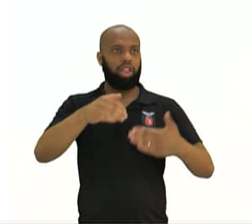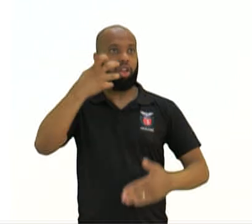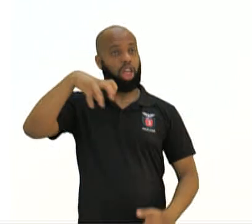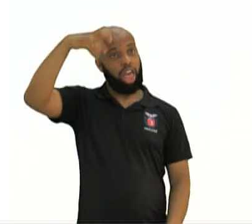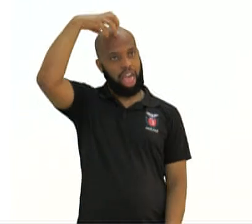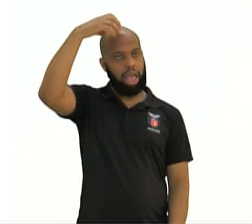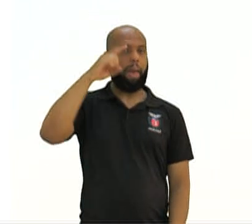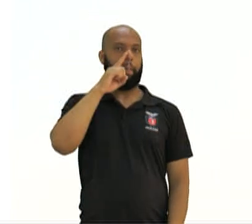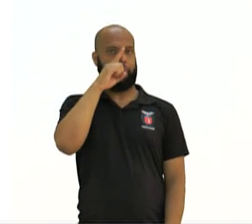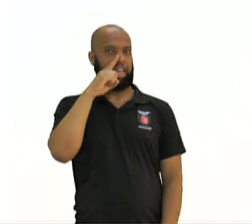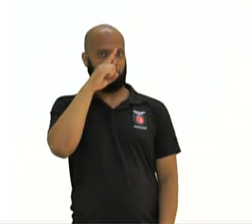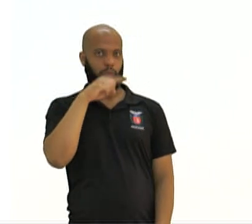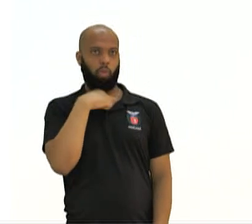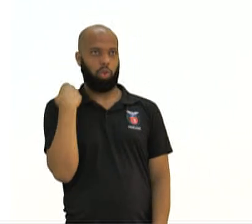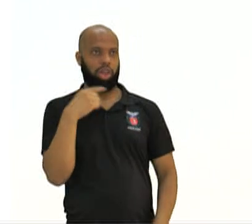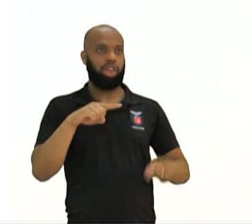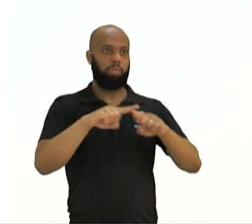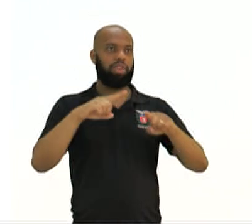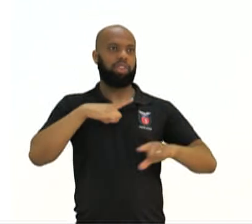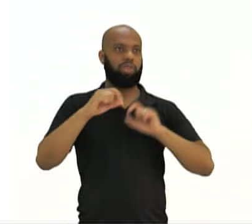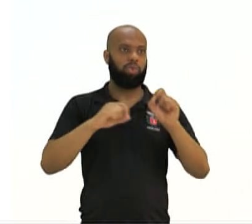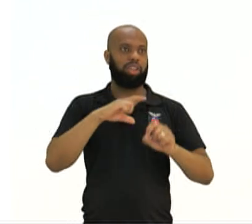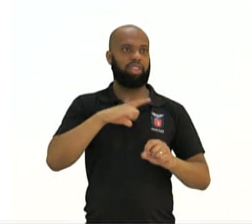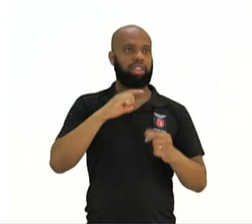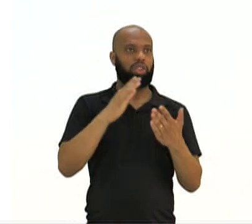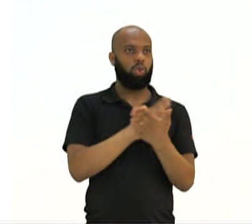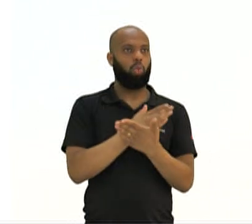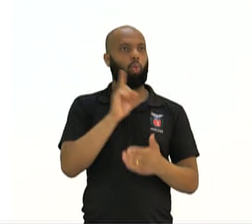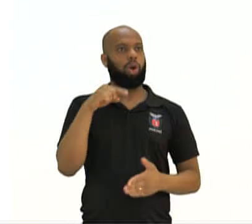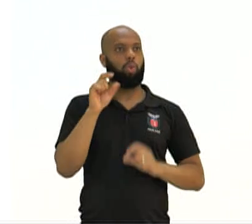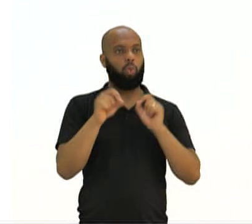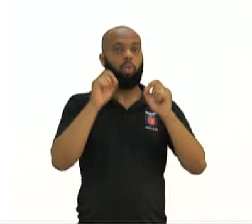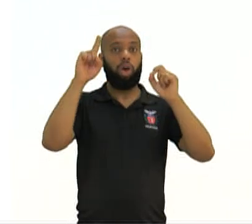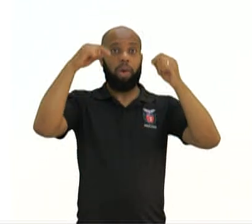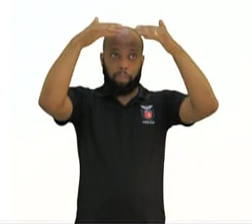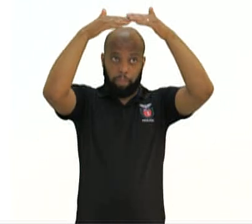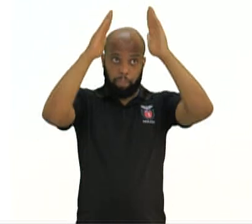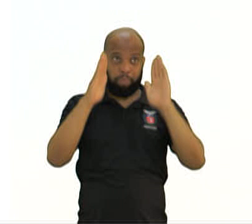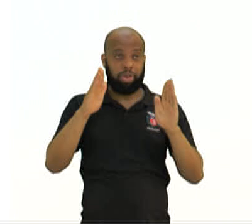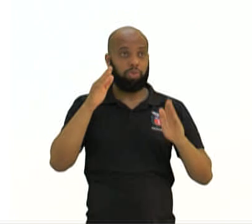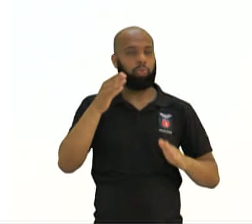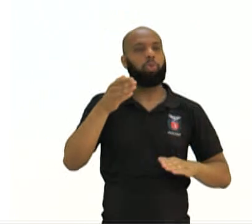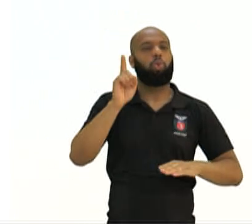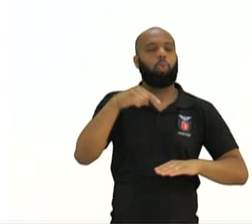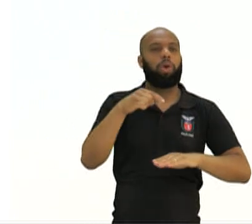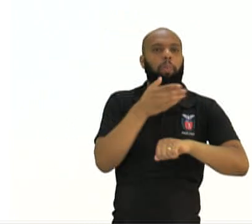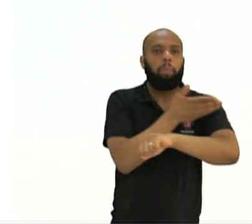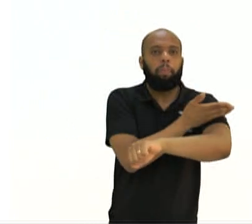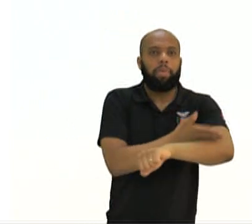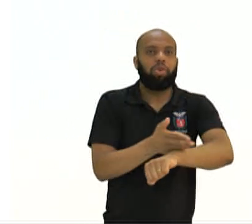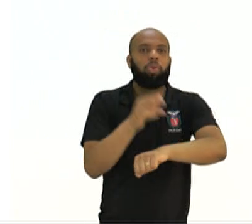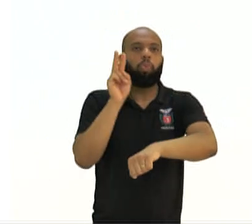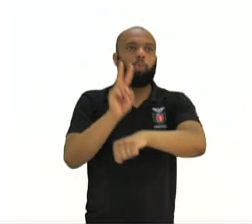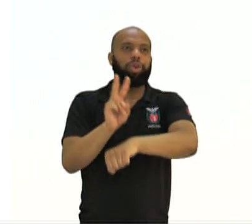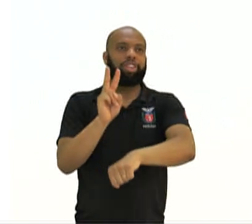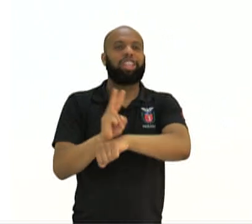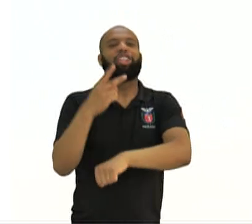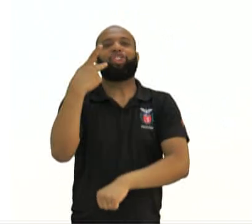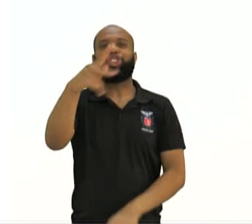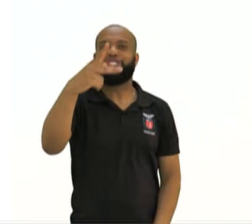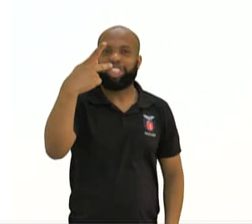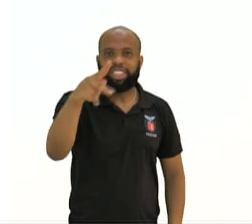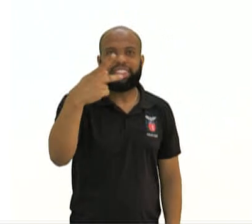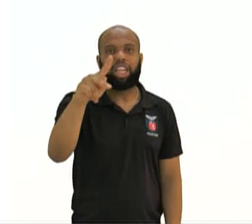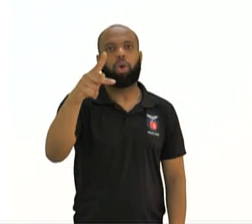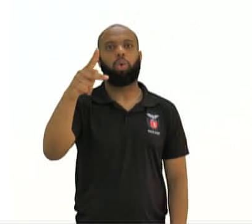ameaçado. Porém, existe uma peça aqui, ó, que é o bispo, que está protegendo, que ficaria protegendo a dama, ou seja,